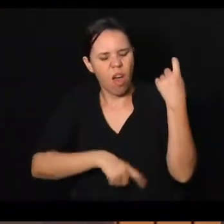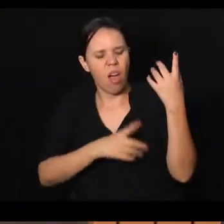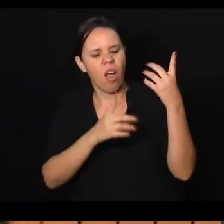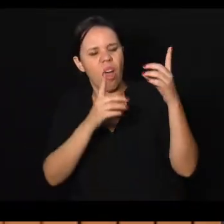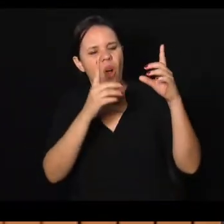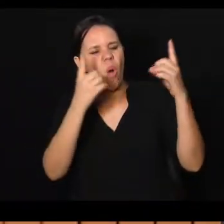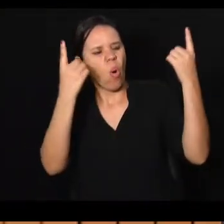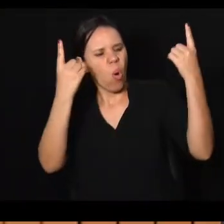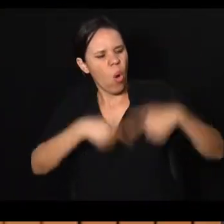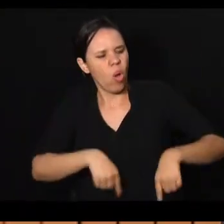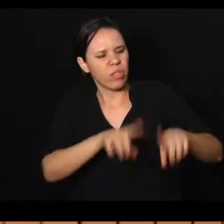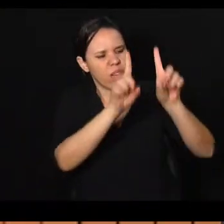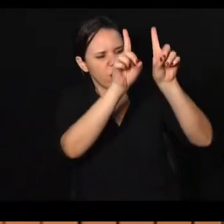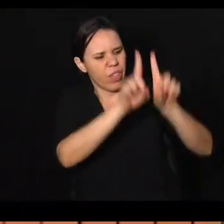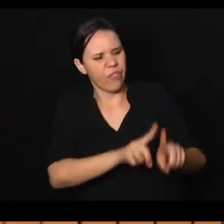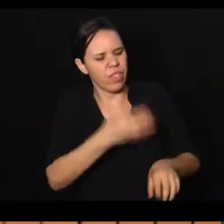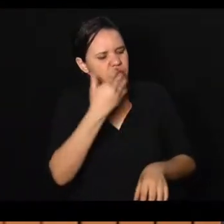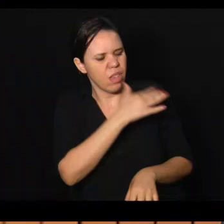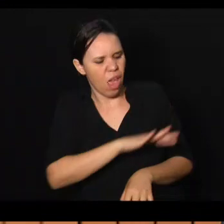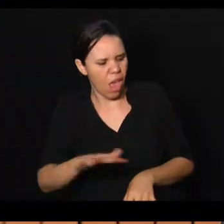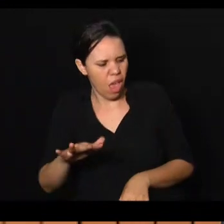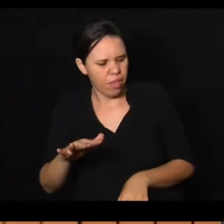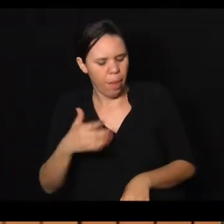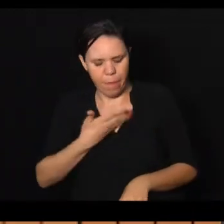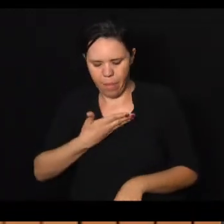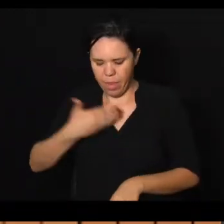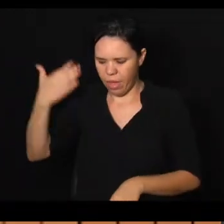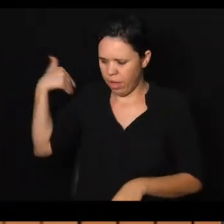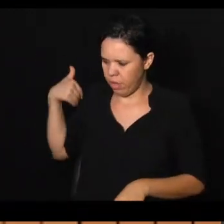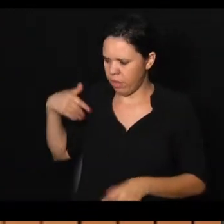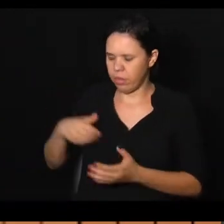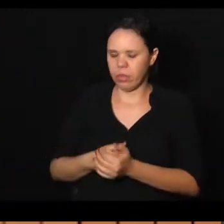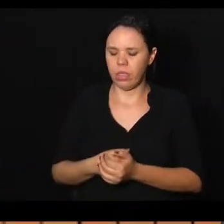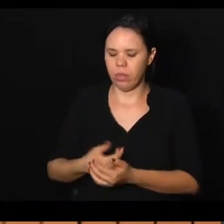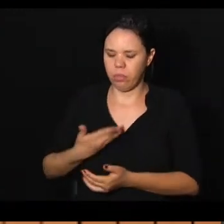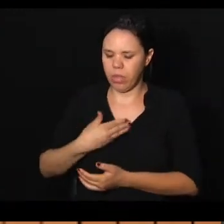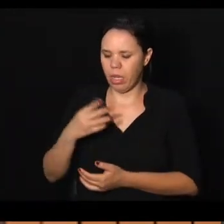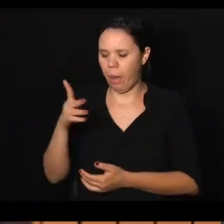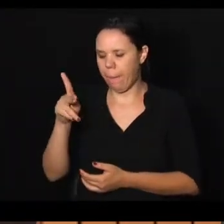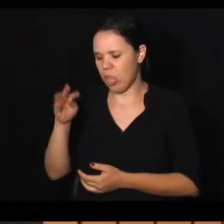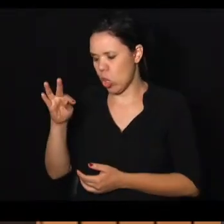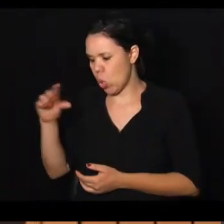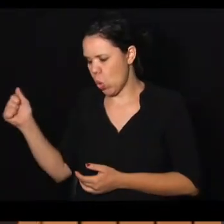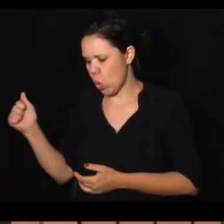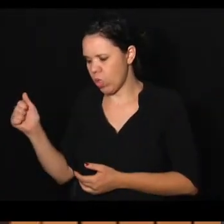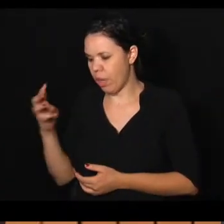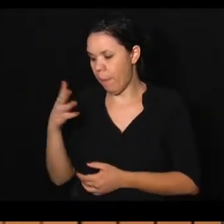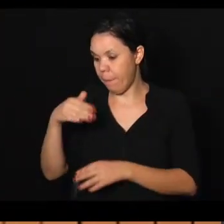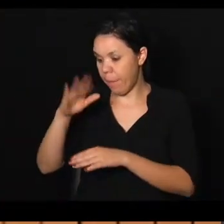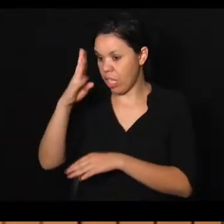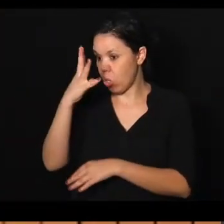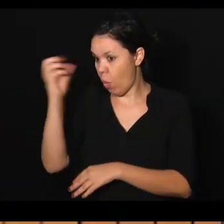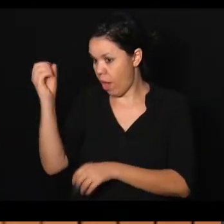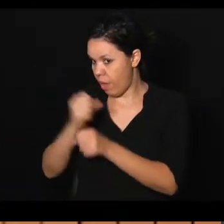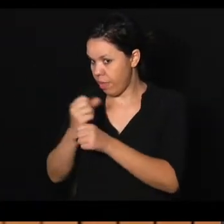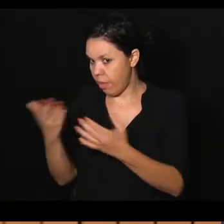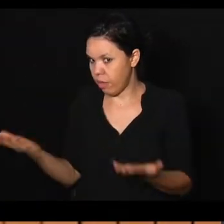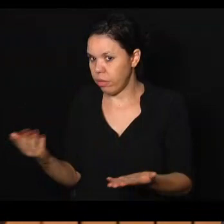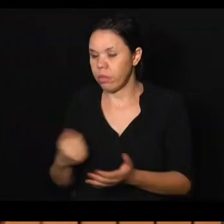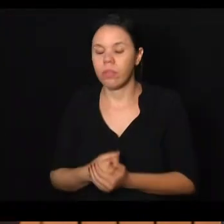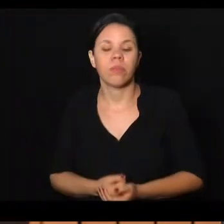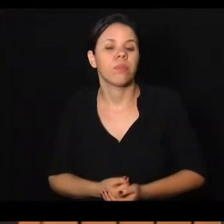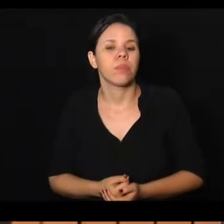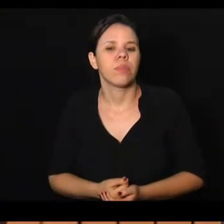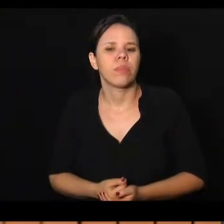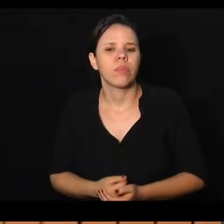35 anos. A minha amiga Petrúcia está nessa causa há mais de 40 anos. Deixa eu dizer uma coisa para vocês, que